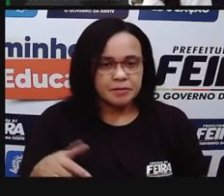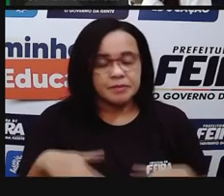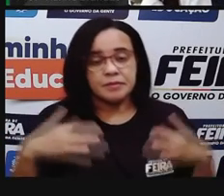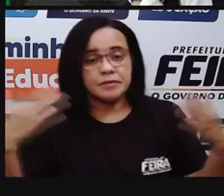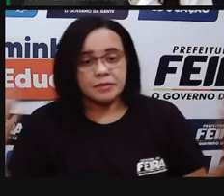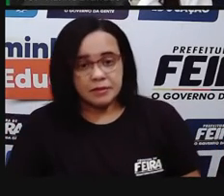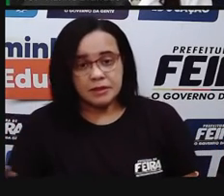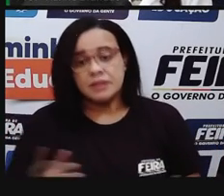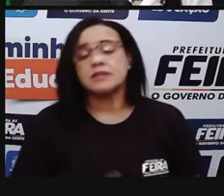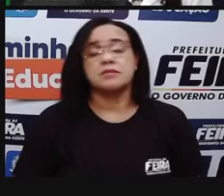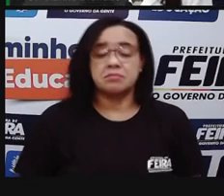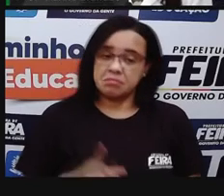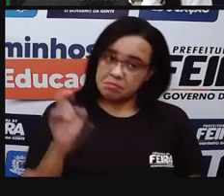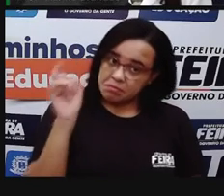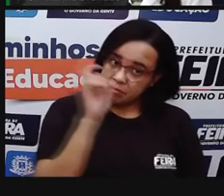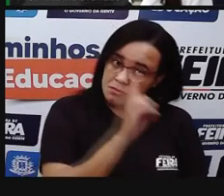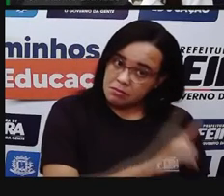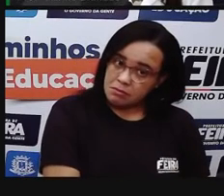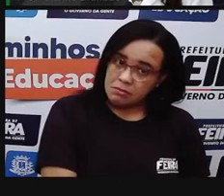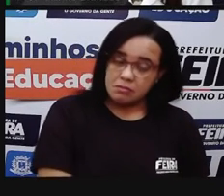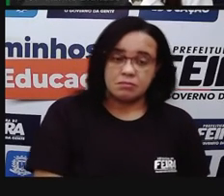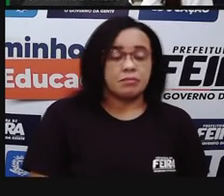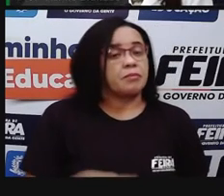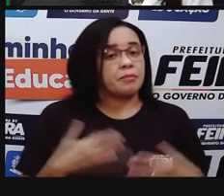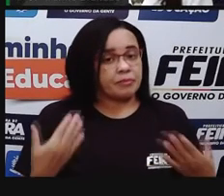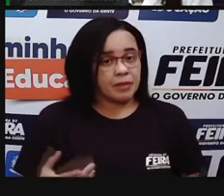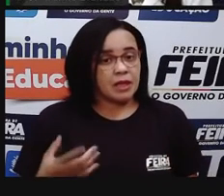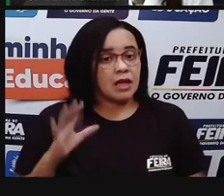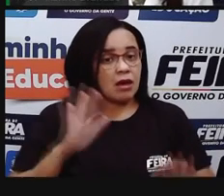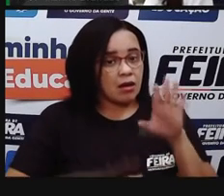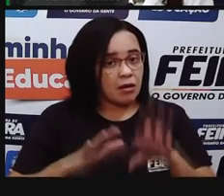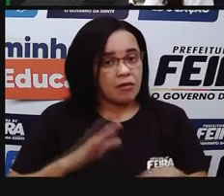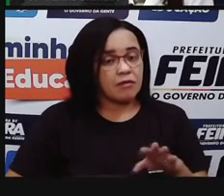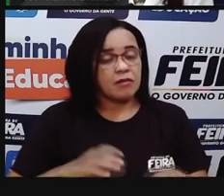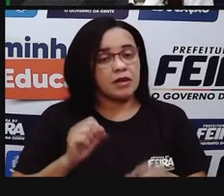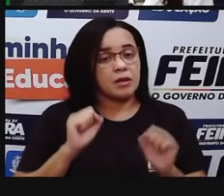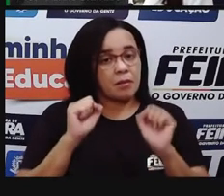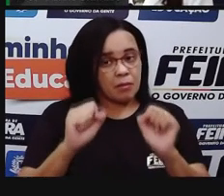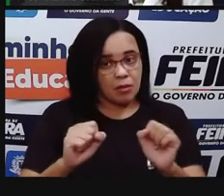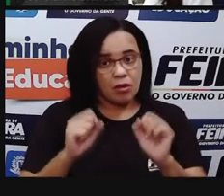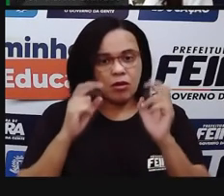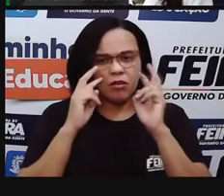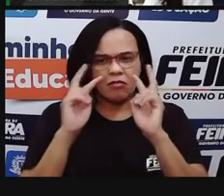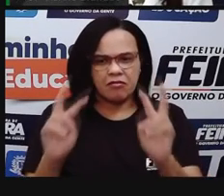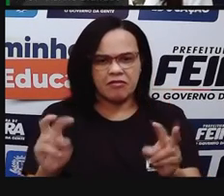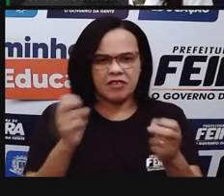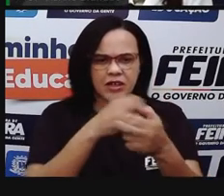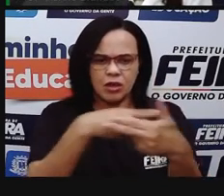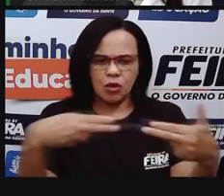meio ambiente, a gente já pode observar com o lixo, né? O